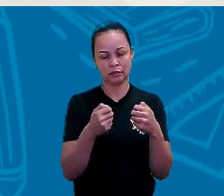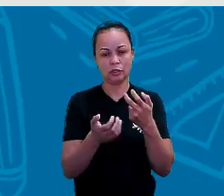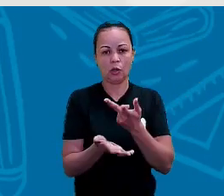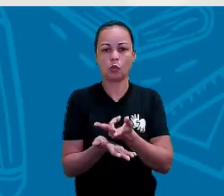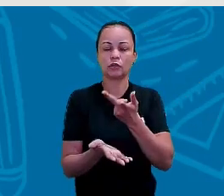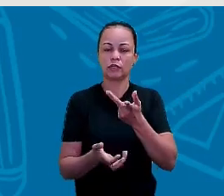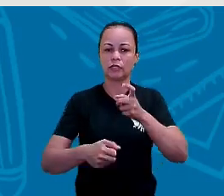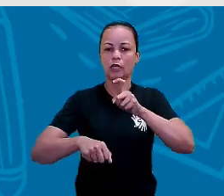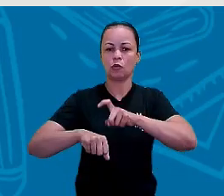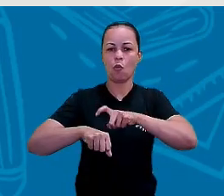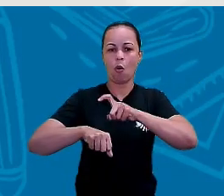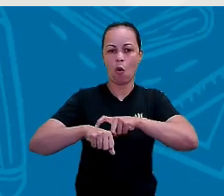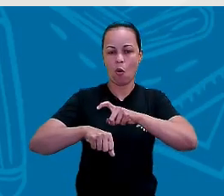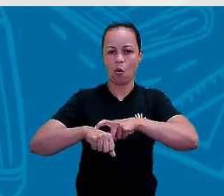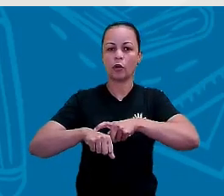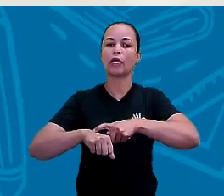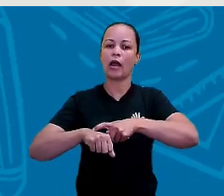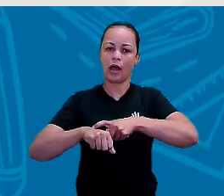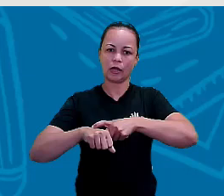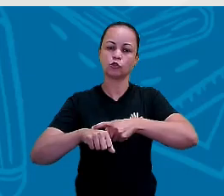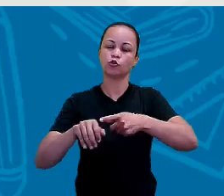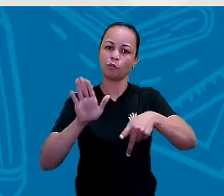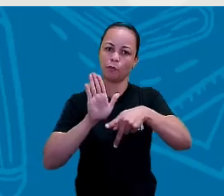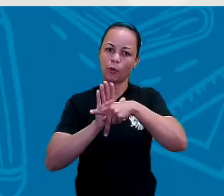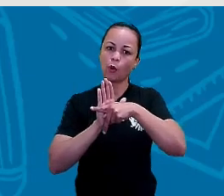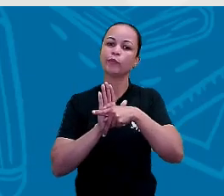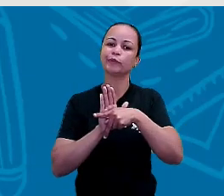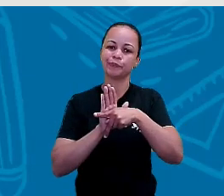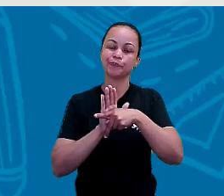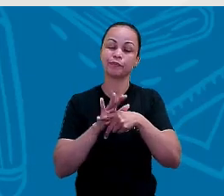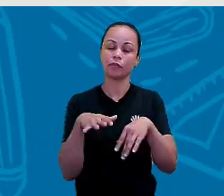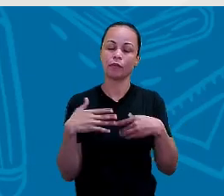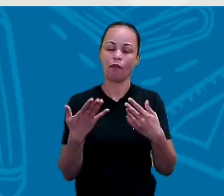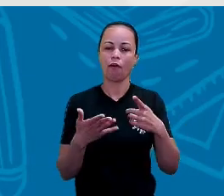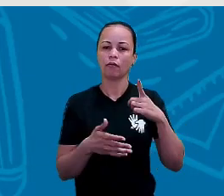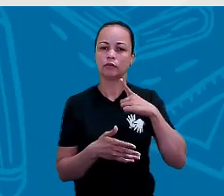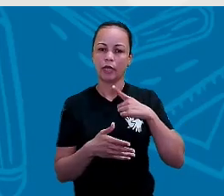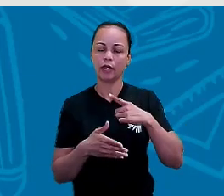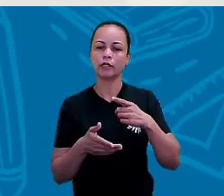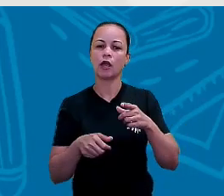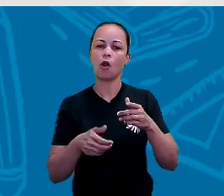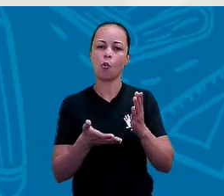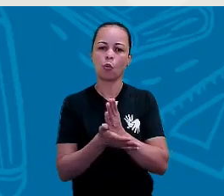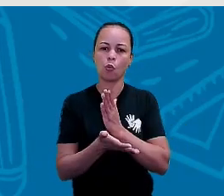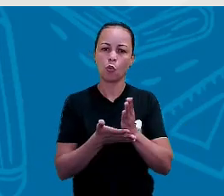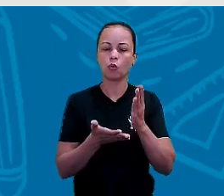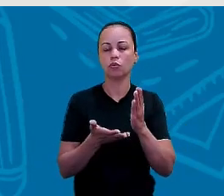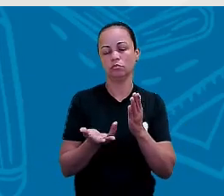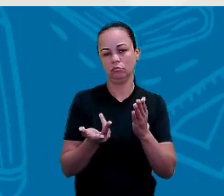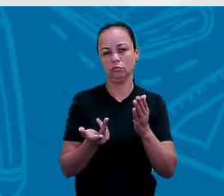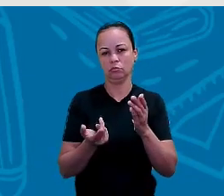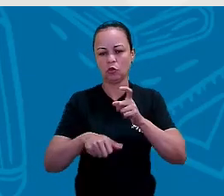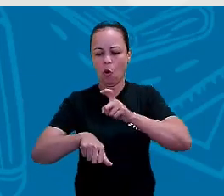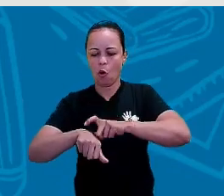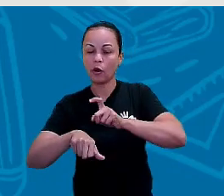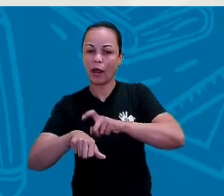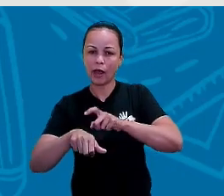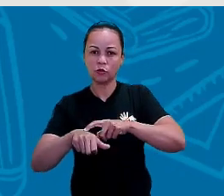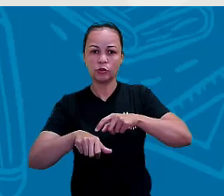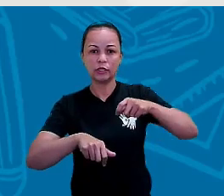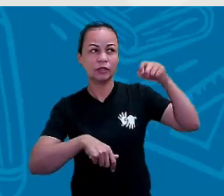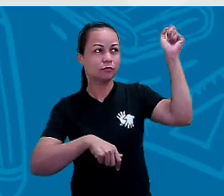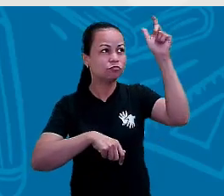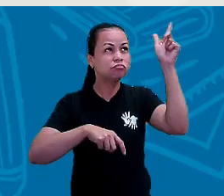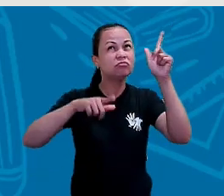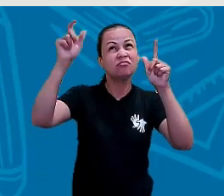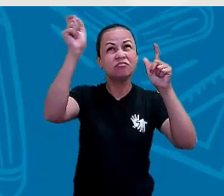ocorrer nos horários apropriados. Afinal, existem alguns horários do dia em que esses raios solares eles são